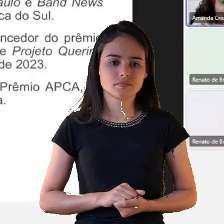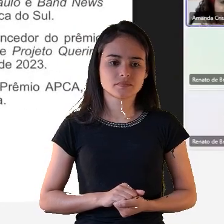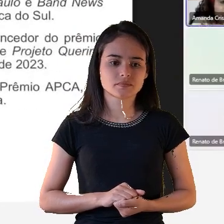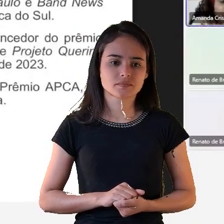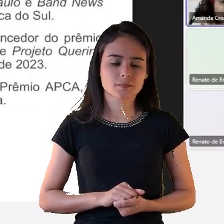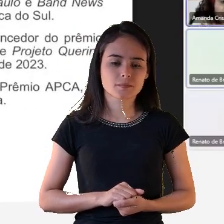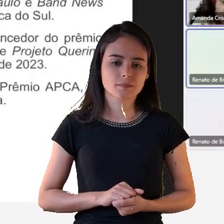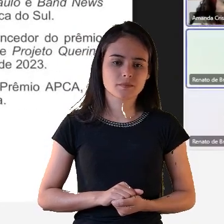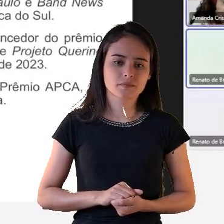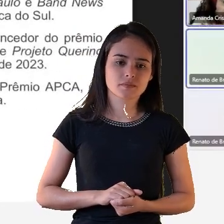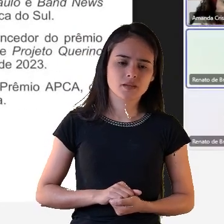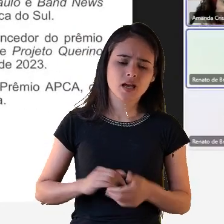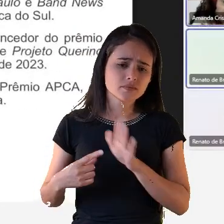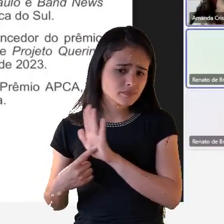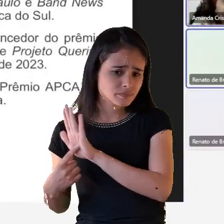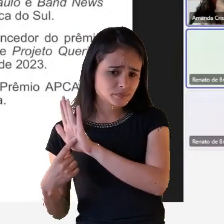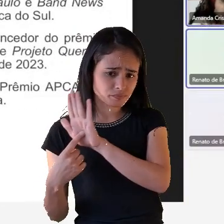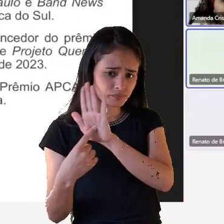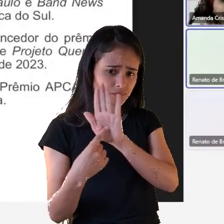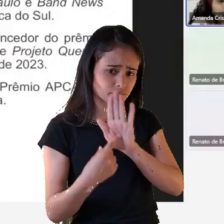Aqui, então, a gente tem